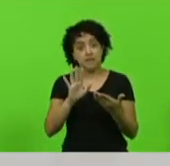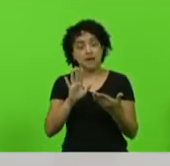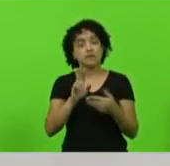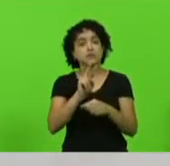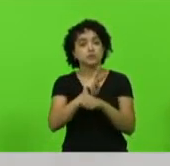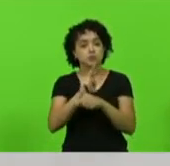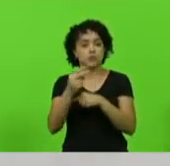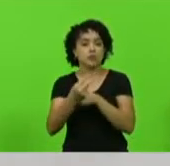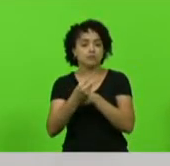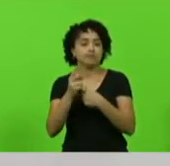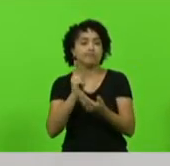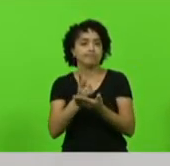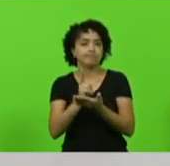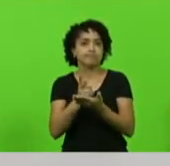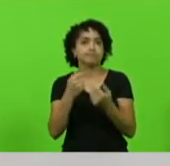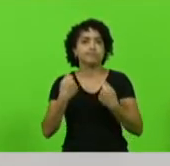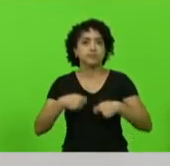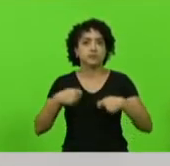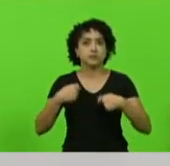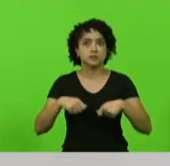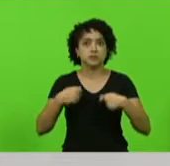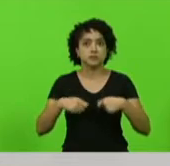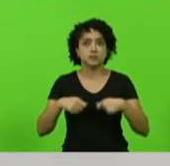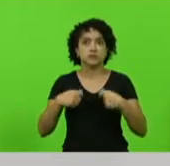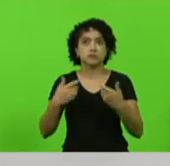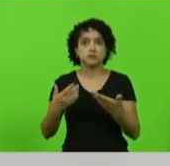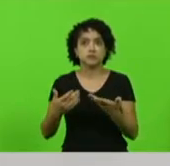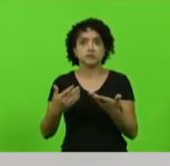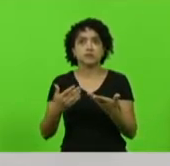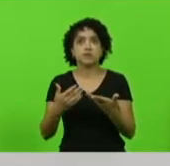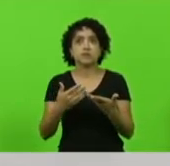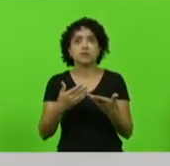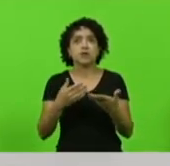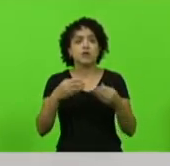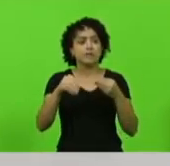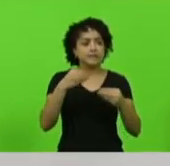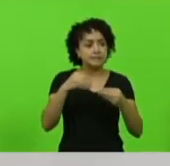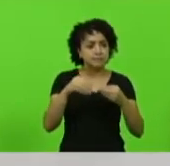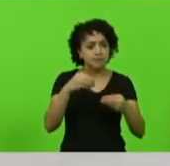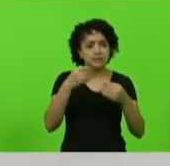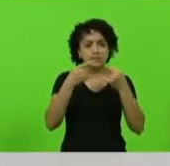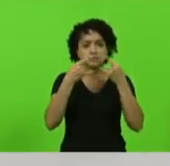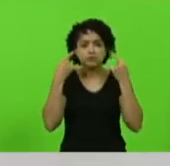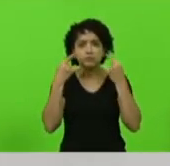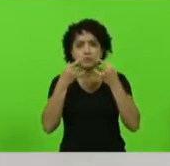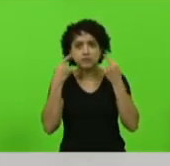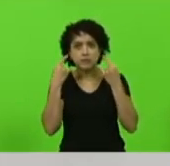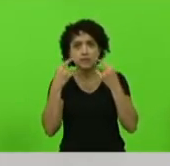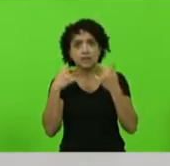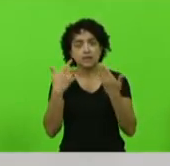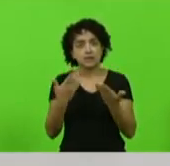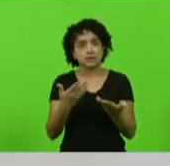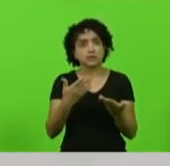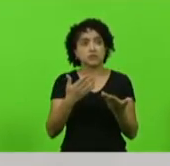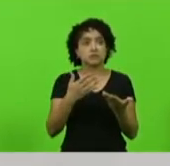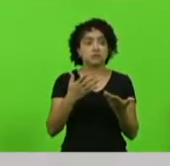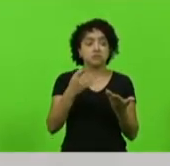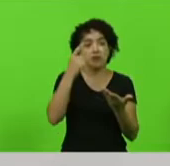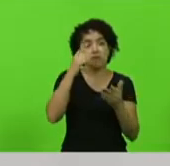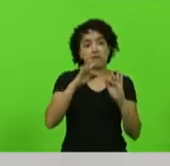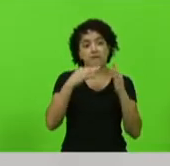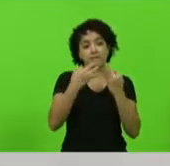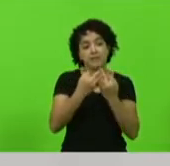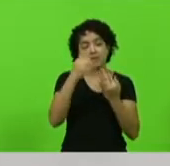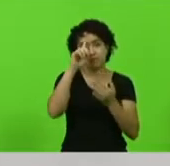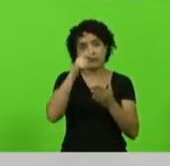continuar. Eu ouvi falar de uma flexibilização de máscara, que ficará a critério dos pais.